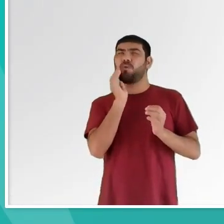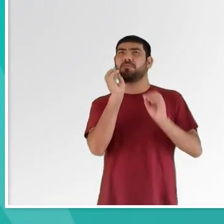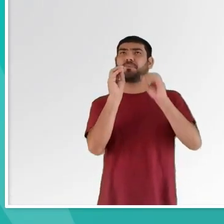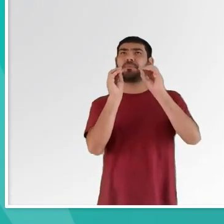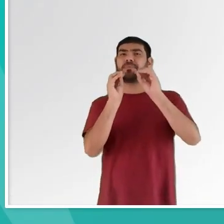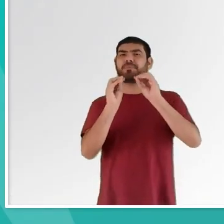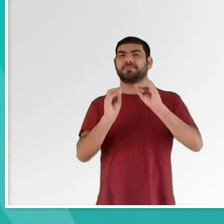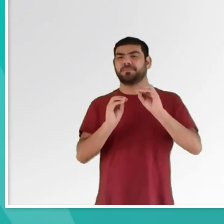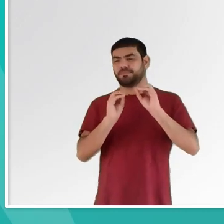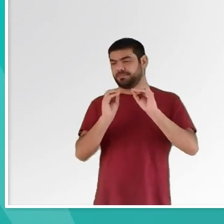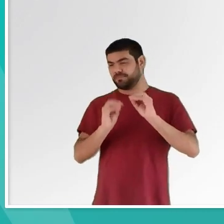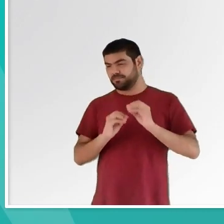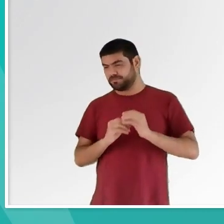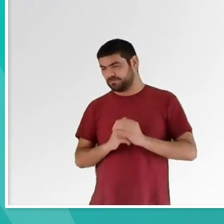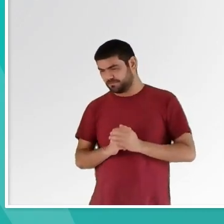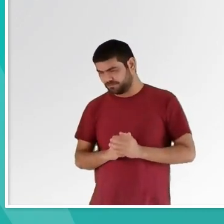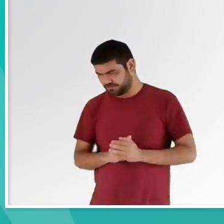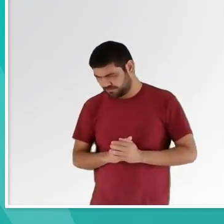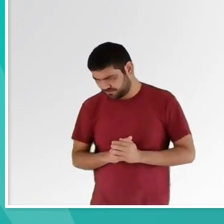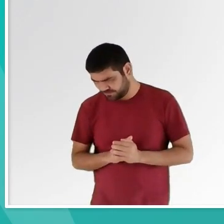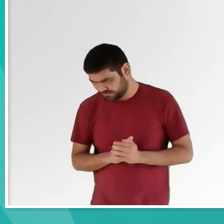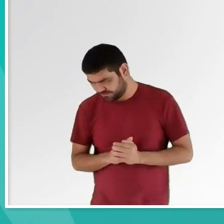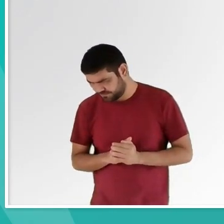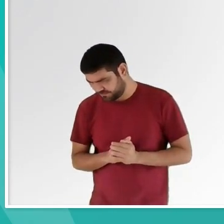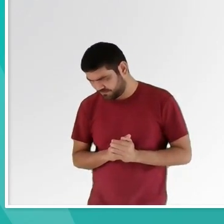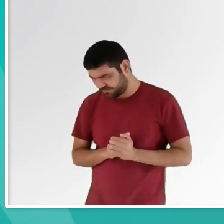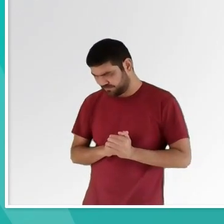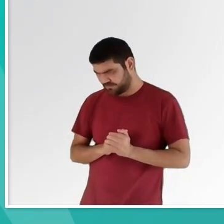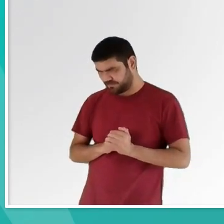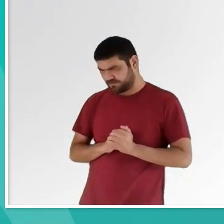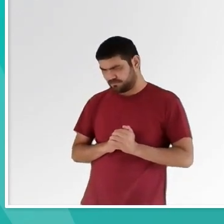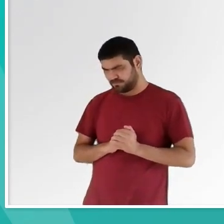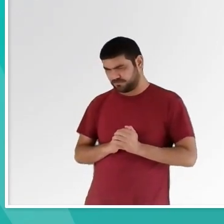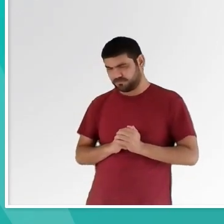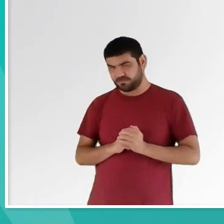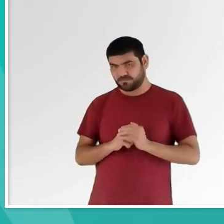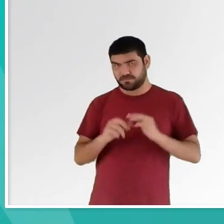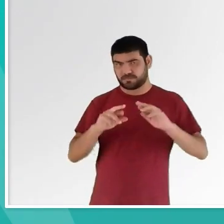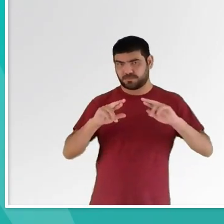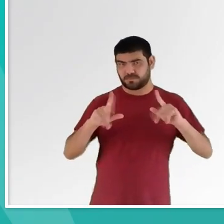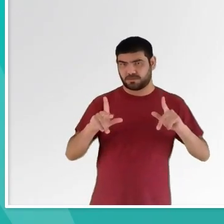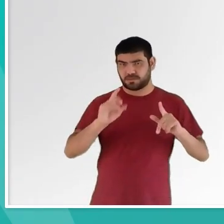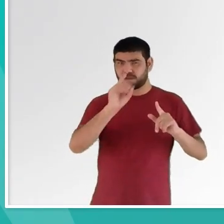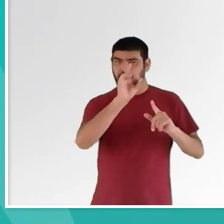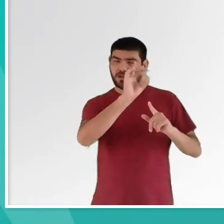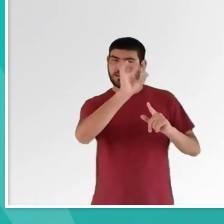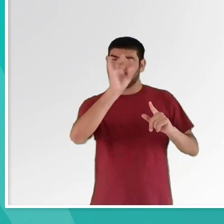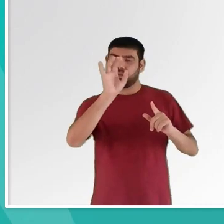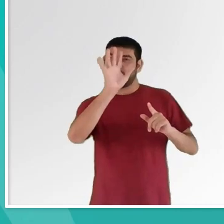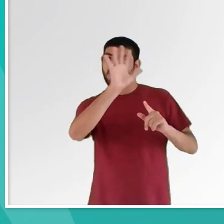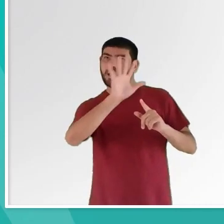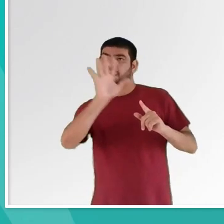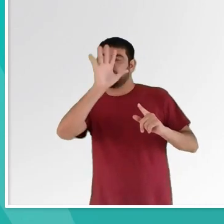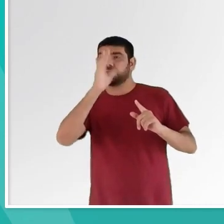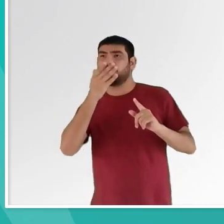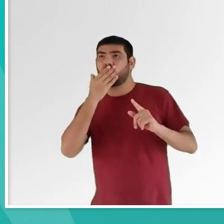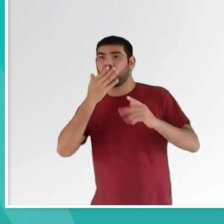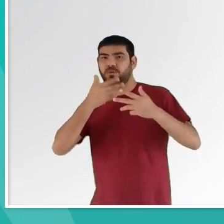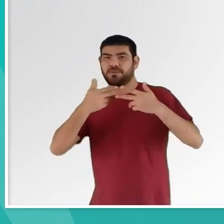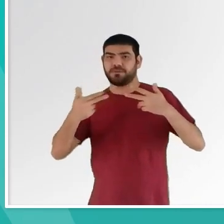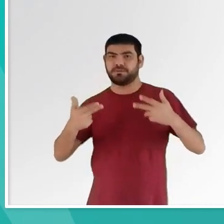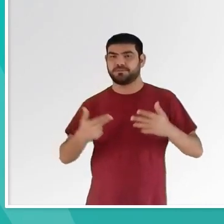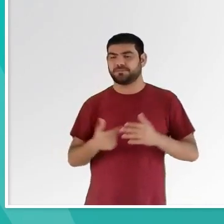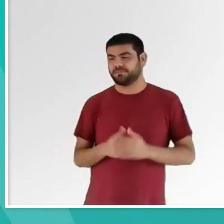vou diferenciar cada área a ser colorida. Por exemplo, aqui no cabelo,